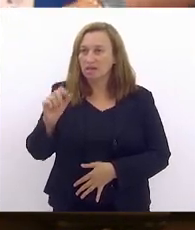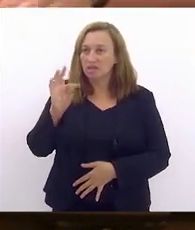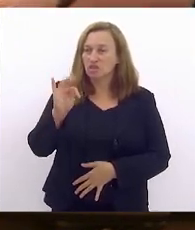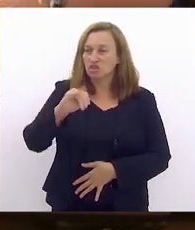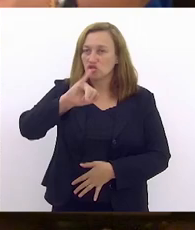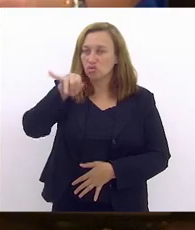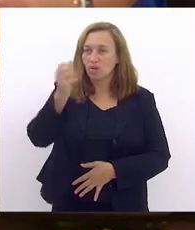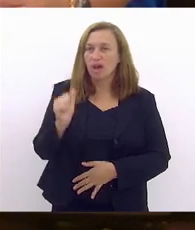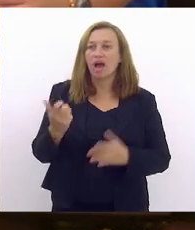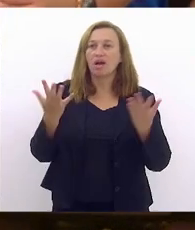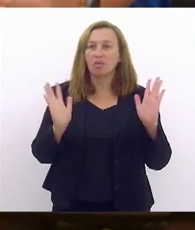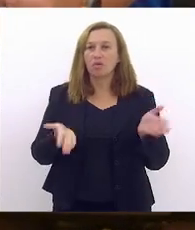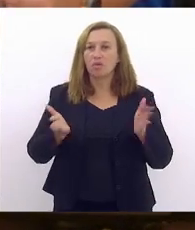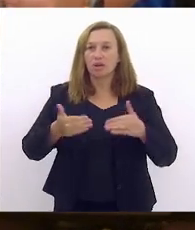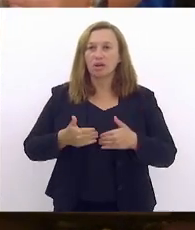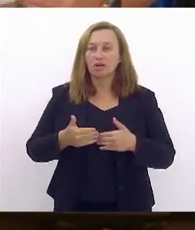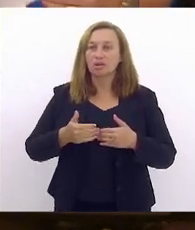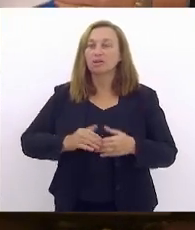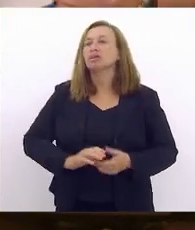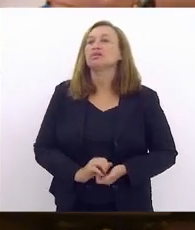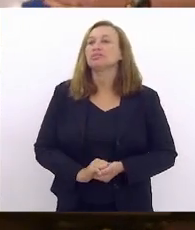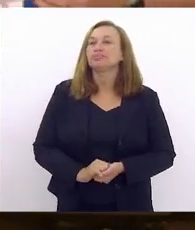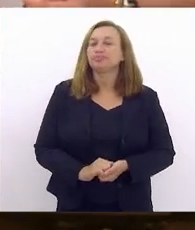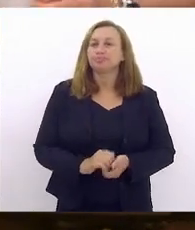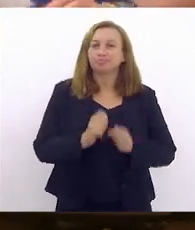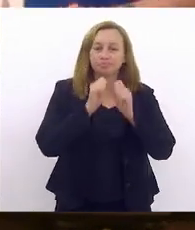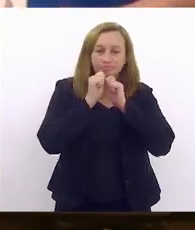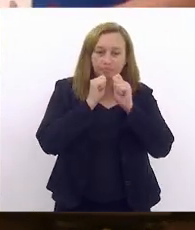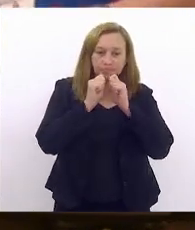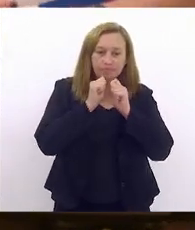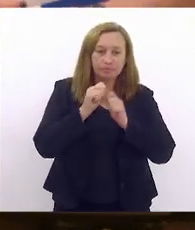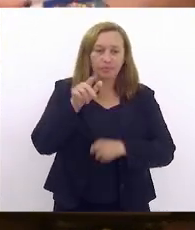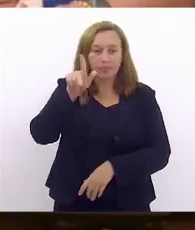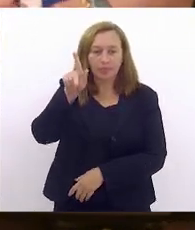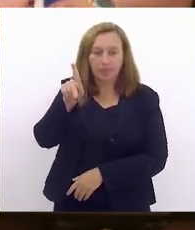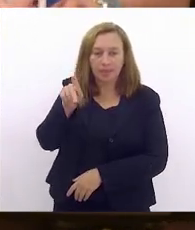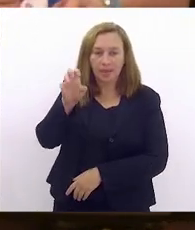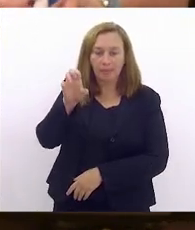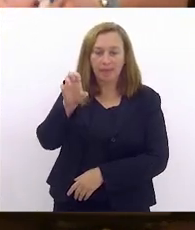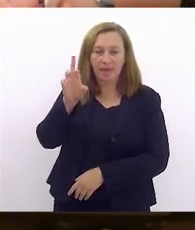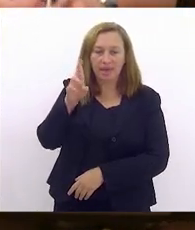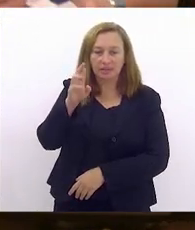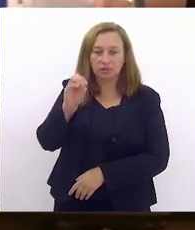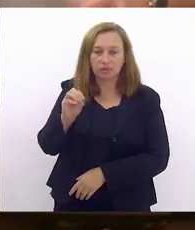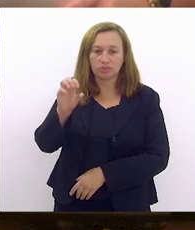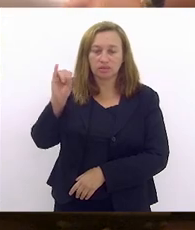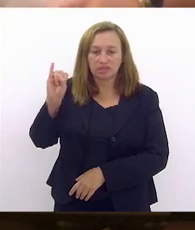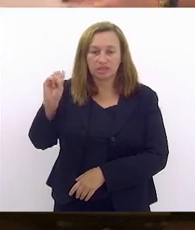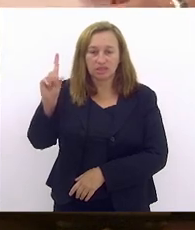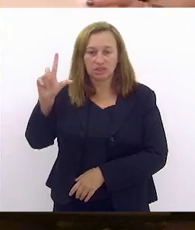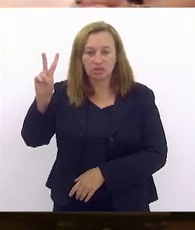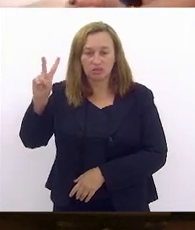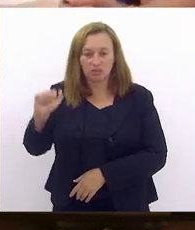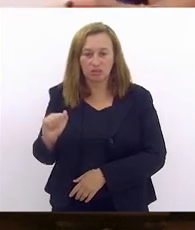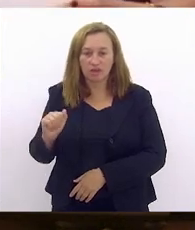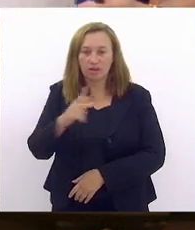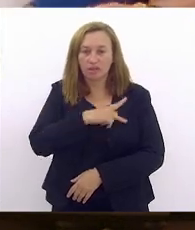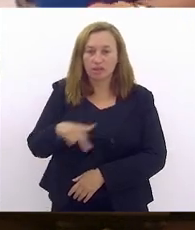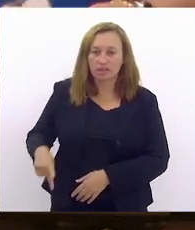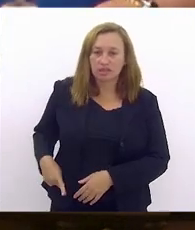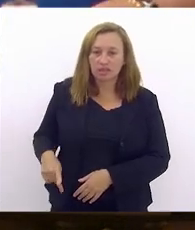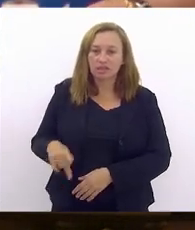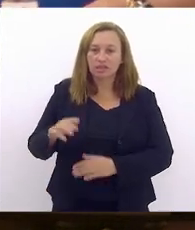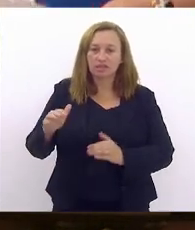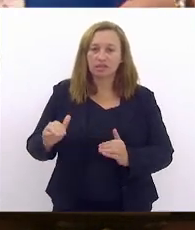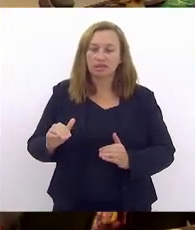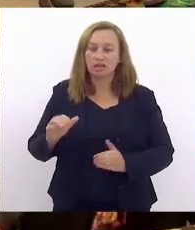agora abrir a palavra para Pedro Silva, presidente da Superliga Carnavalesca, por